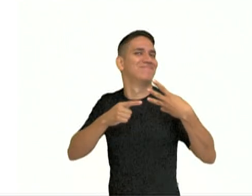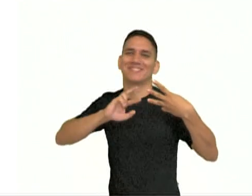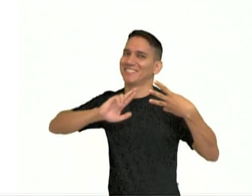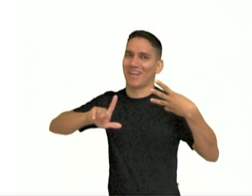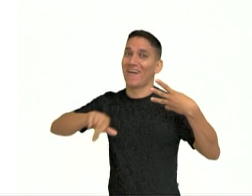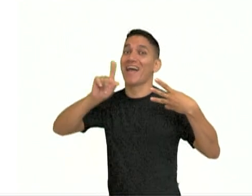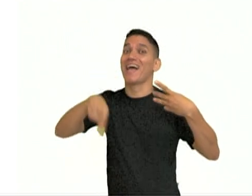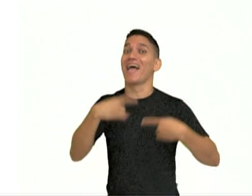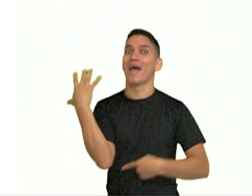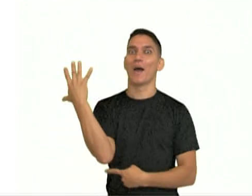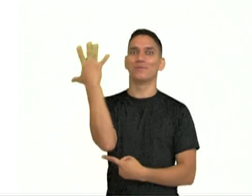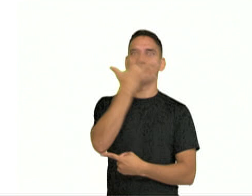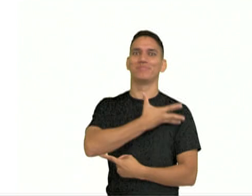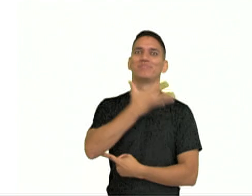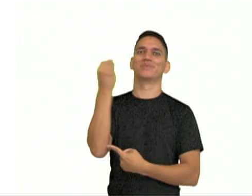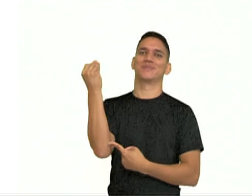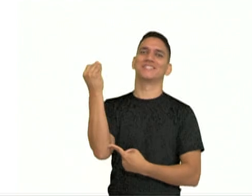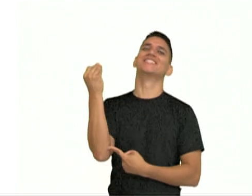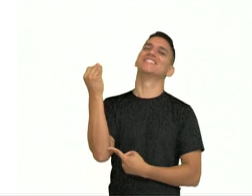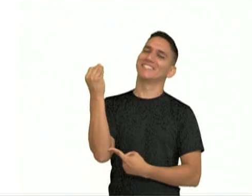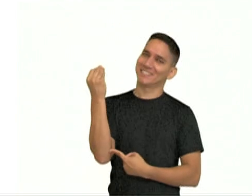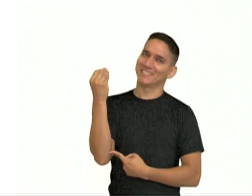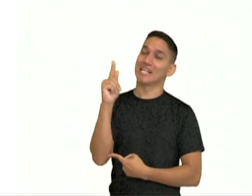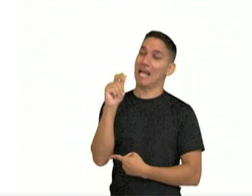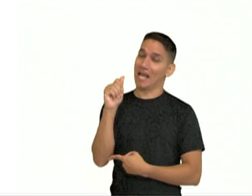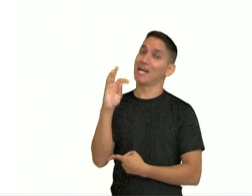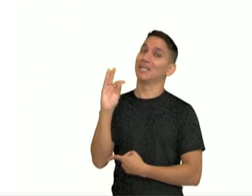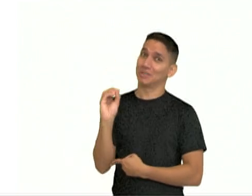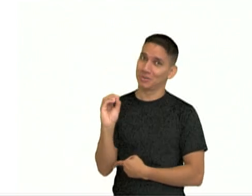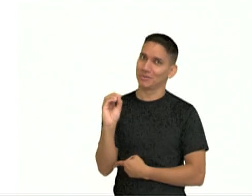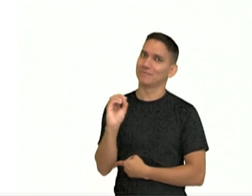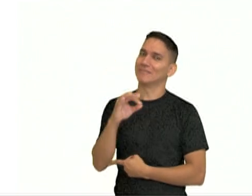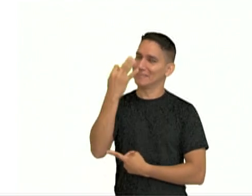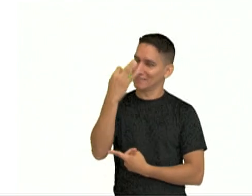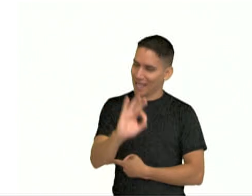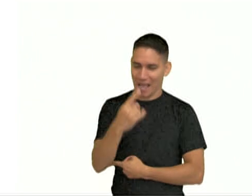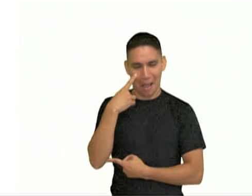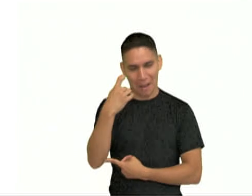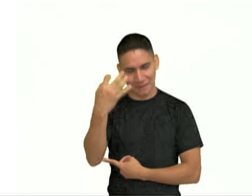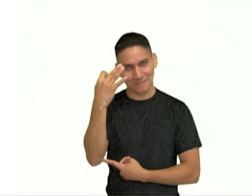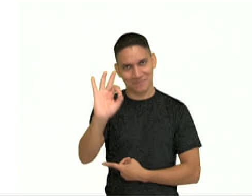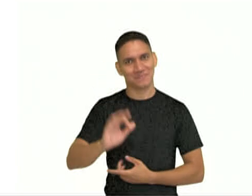de interessante, muito bem. Acertou?